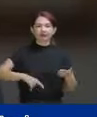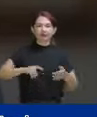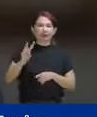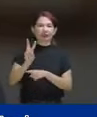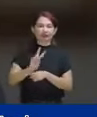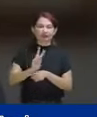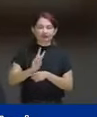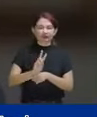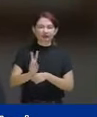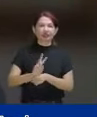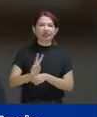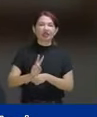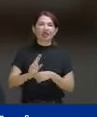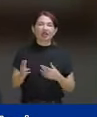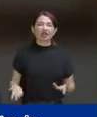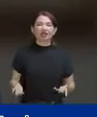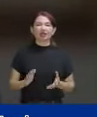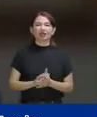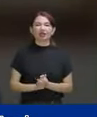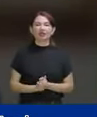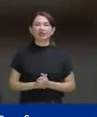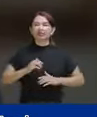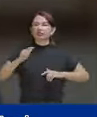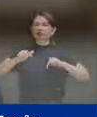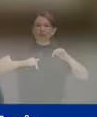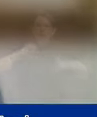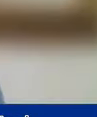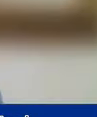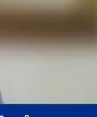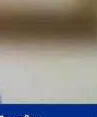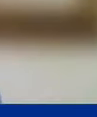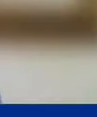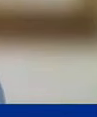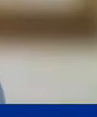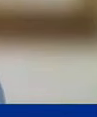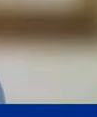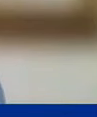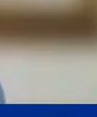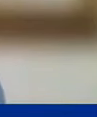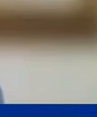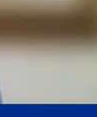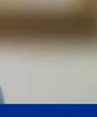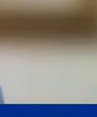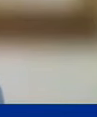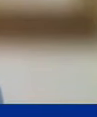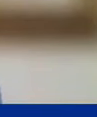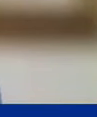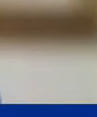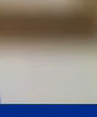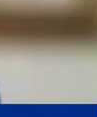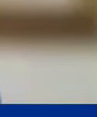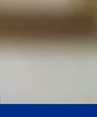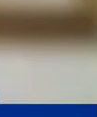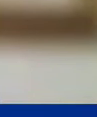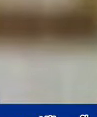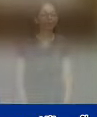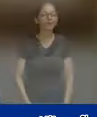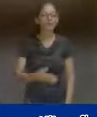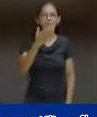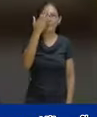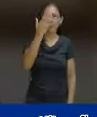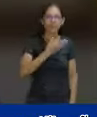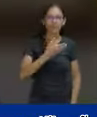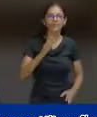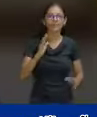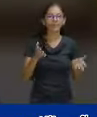fiscal com descrição pormenorizada dos serviços e dos bens contratados é eficiente da regularidade da despesa que